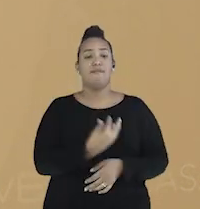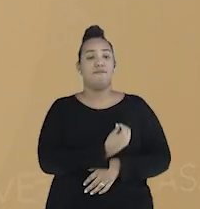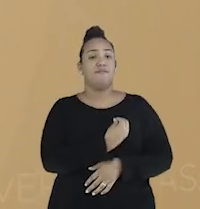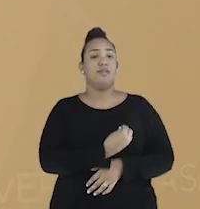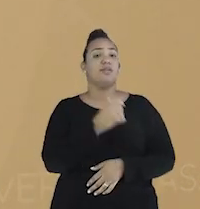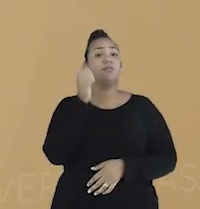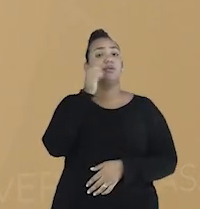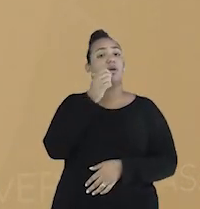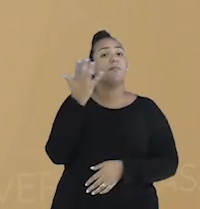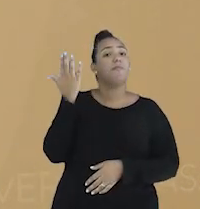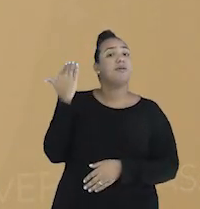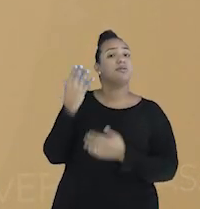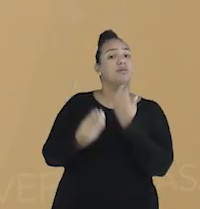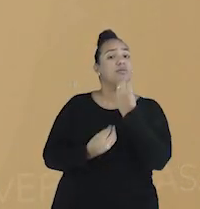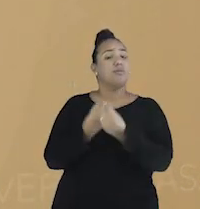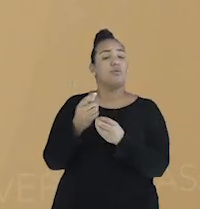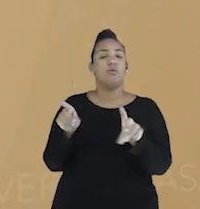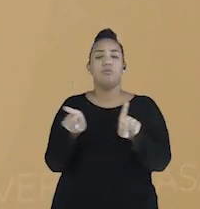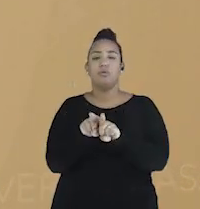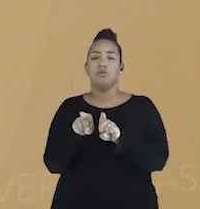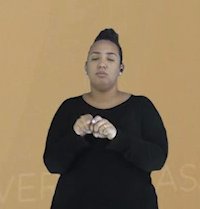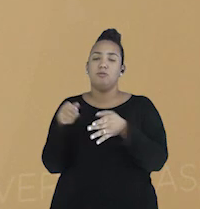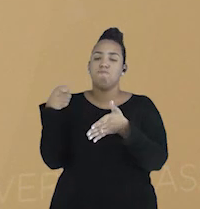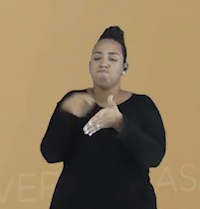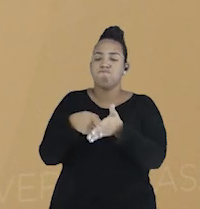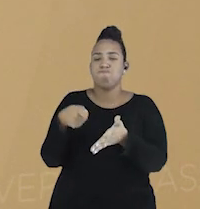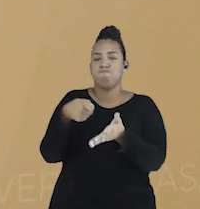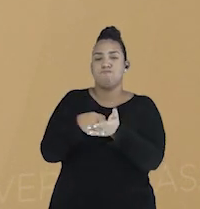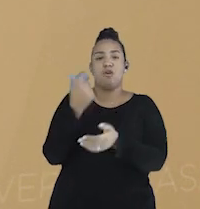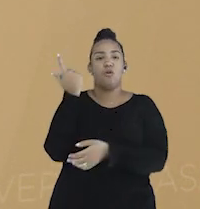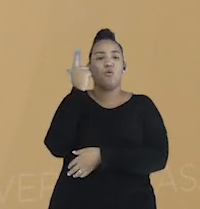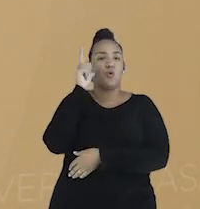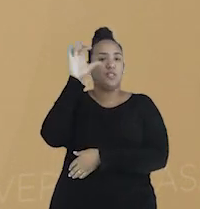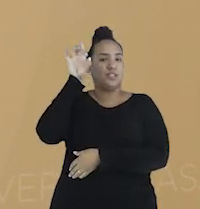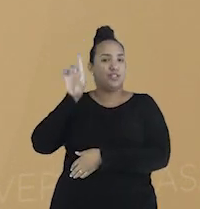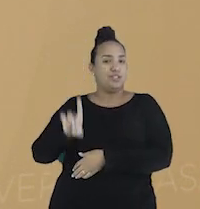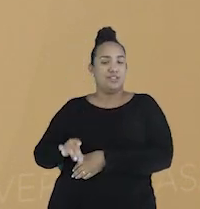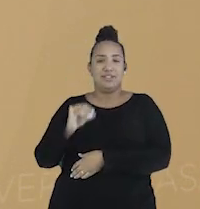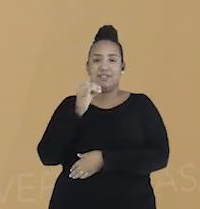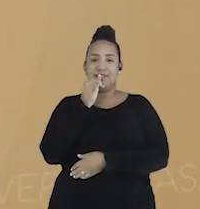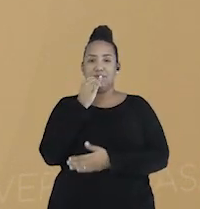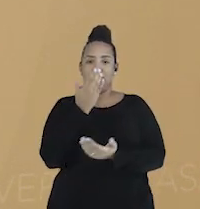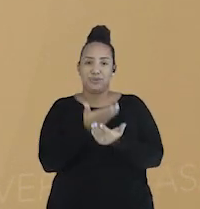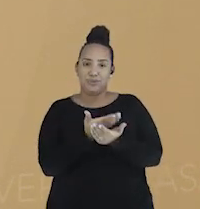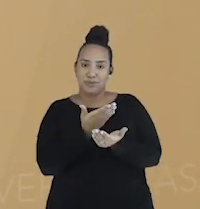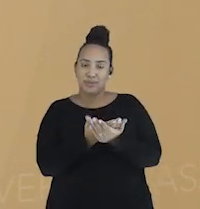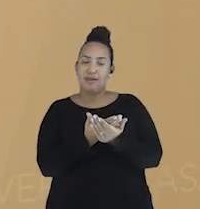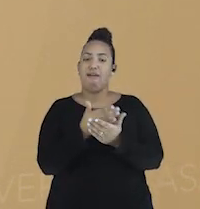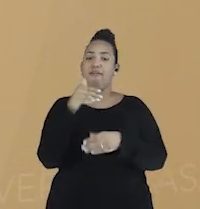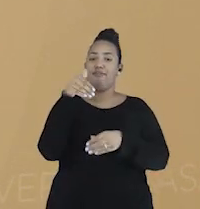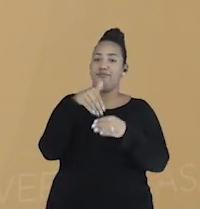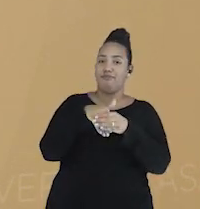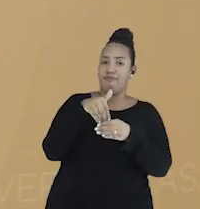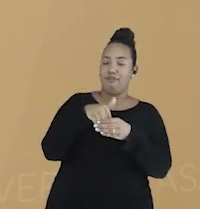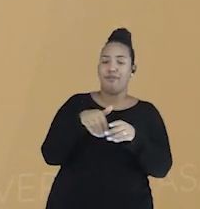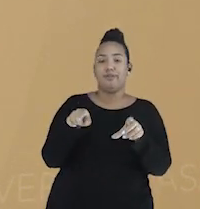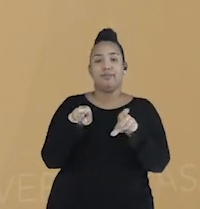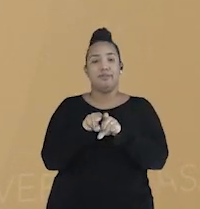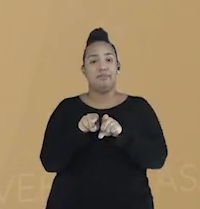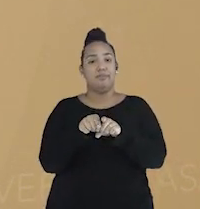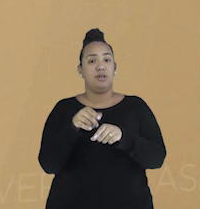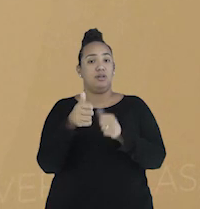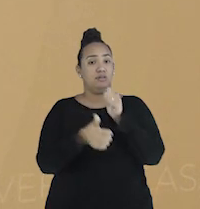mulheres antigamente e as lutas para conquistar direitos, como voto, estudos, participação